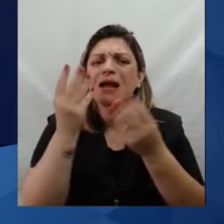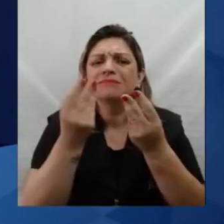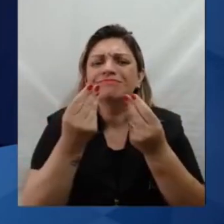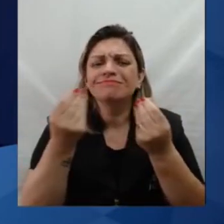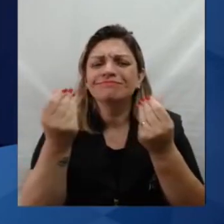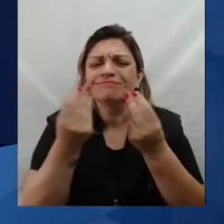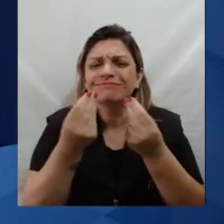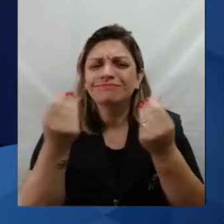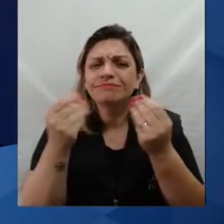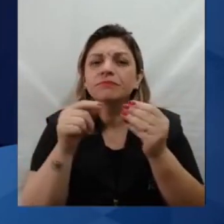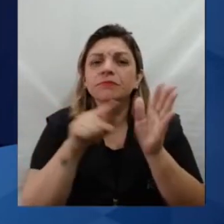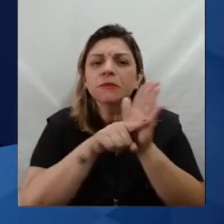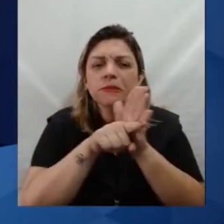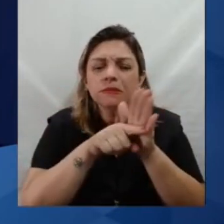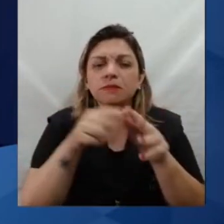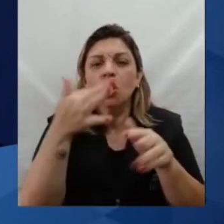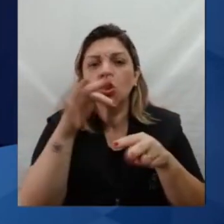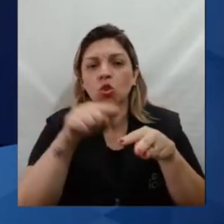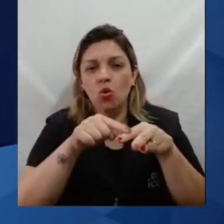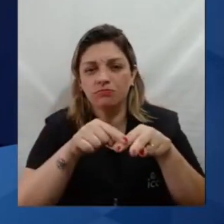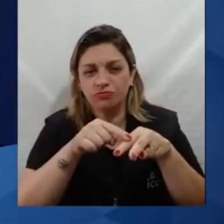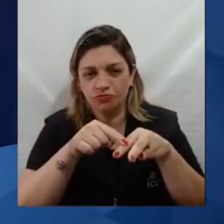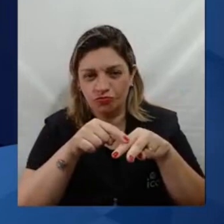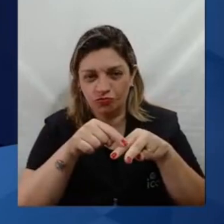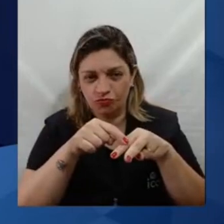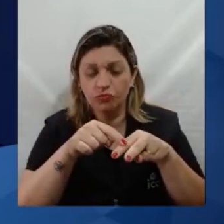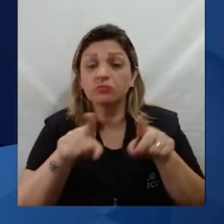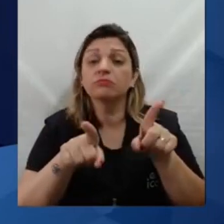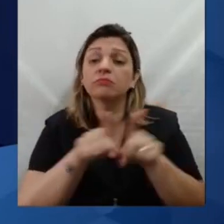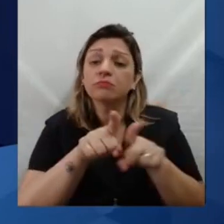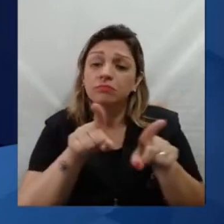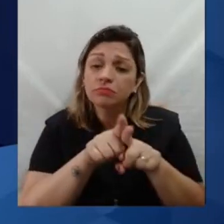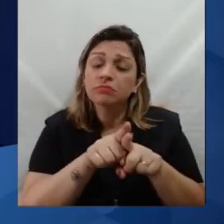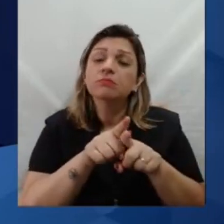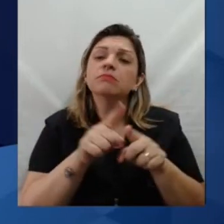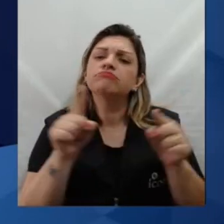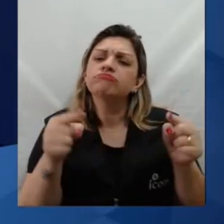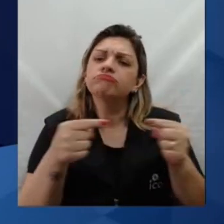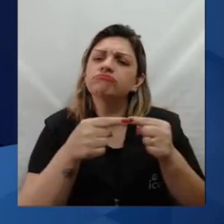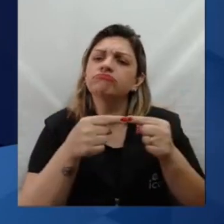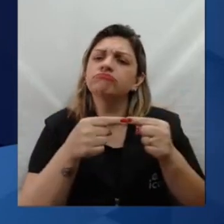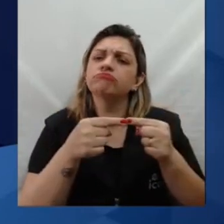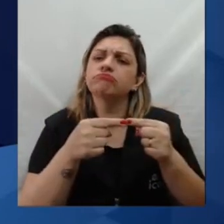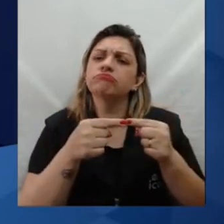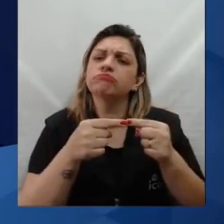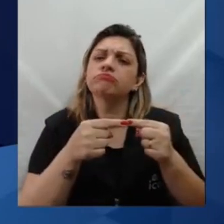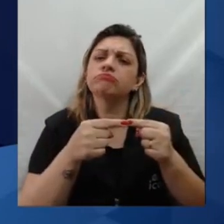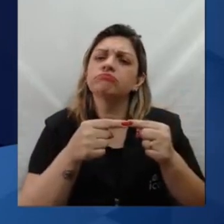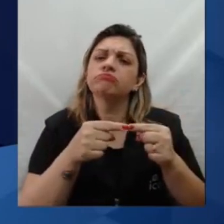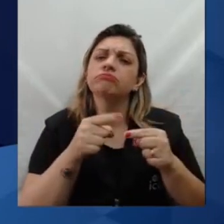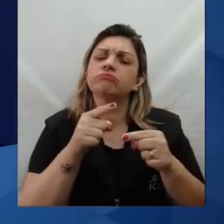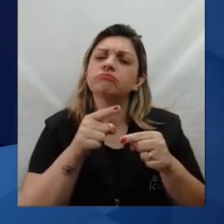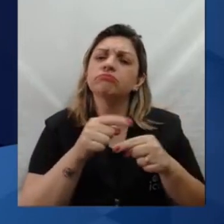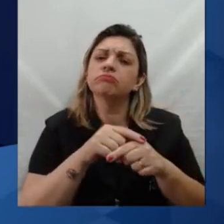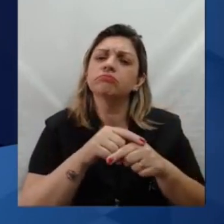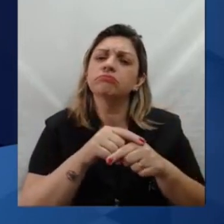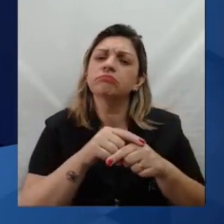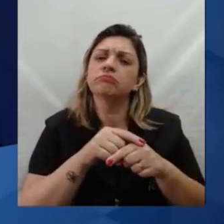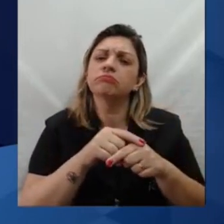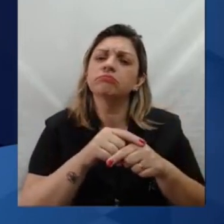joelho e um instrumento com bases psicométricas adequadas, né, e para a